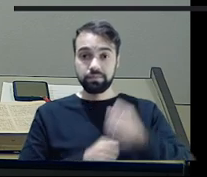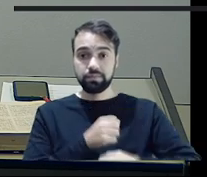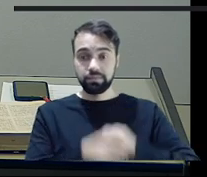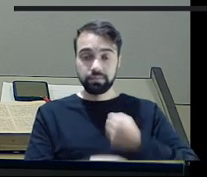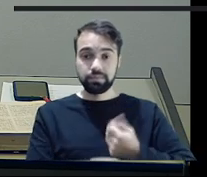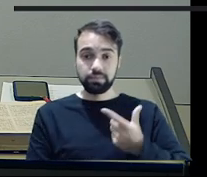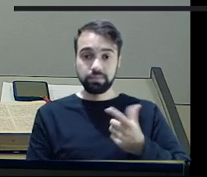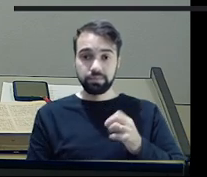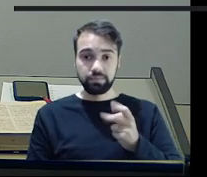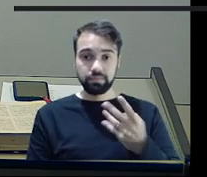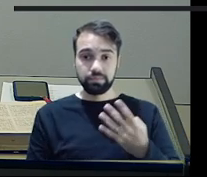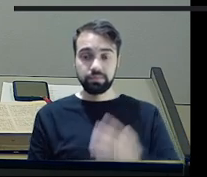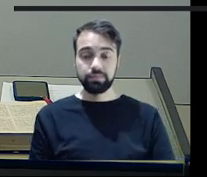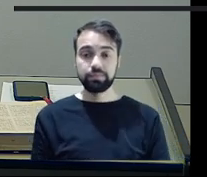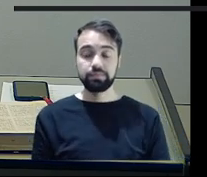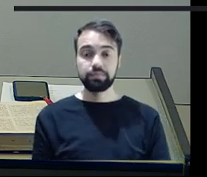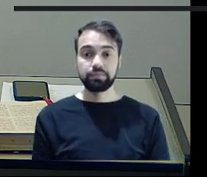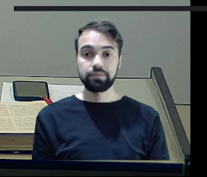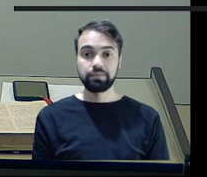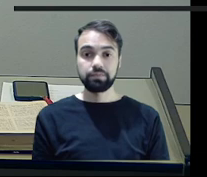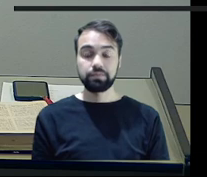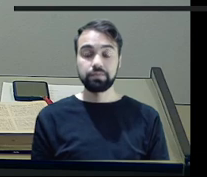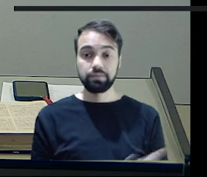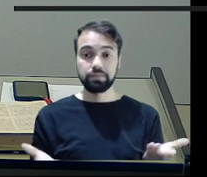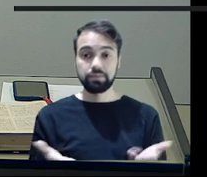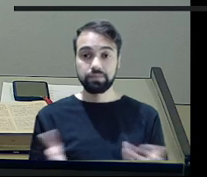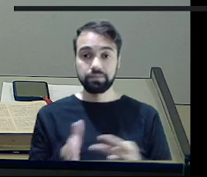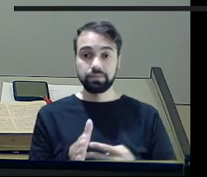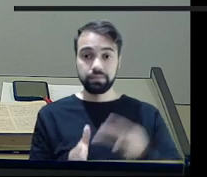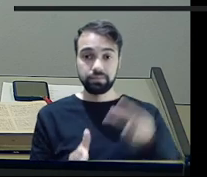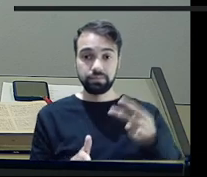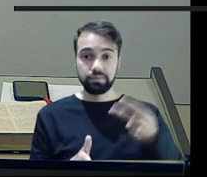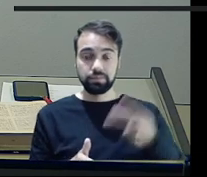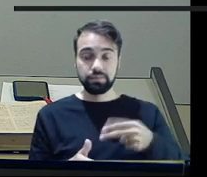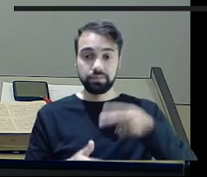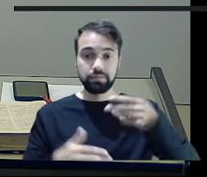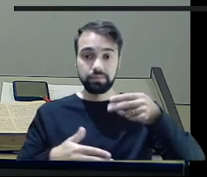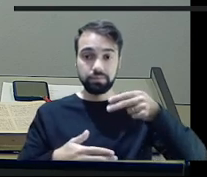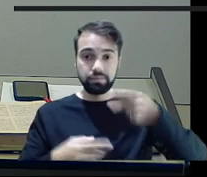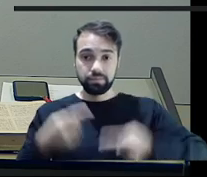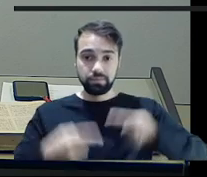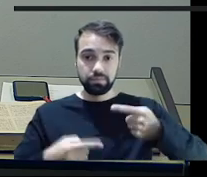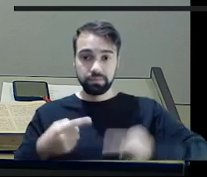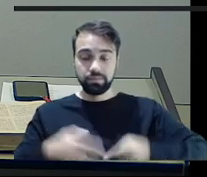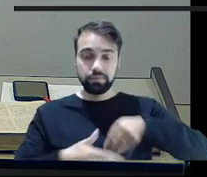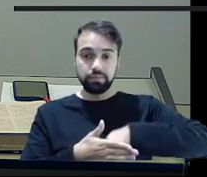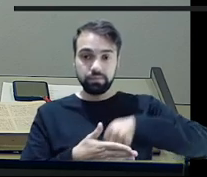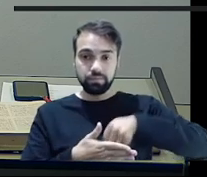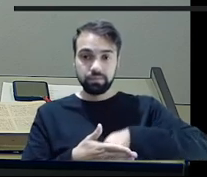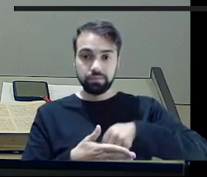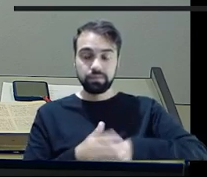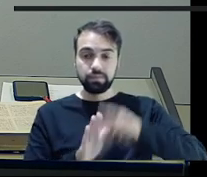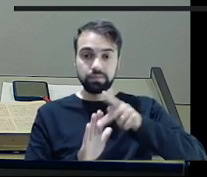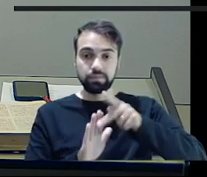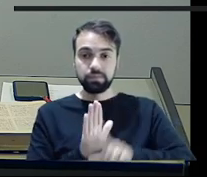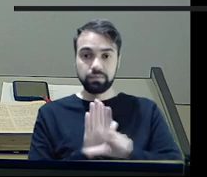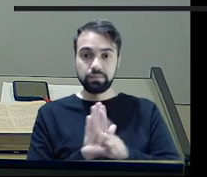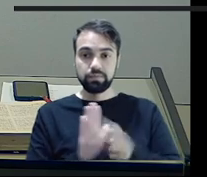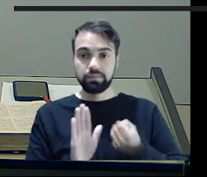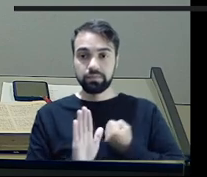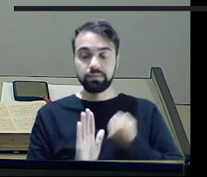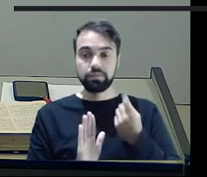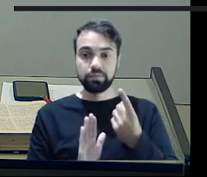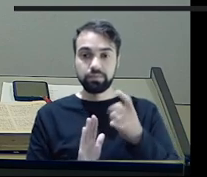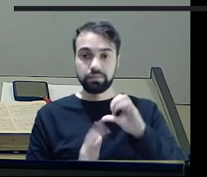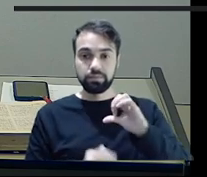2024. Coloco em segunda discussão e votação o projeto de lei de número 19 de 2024,